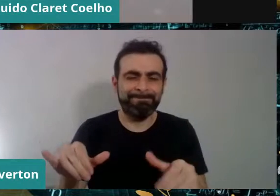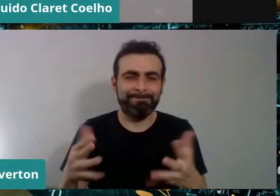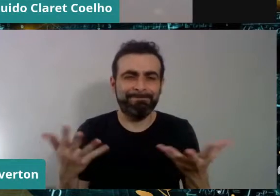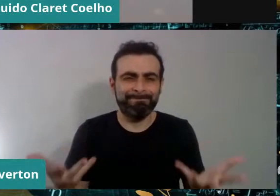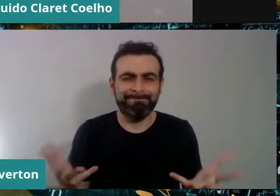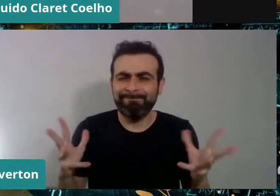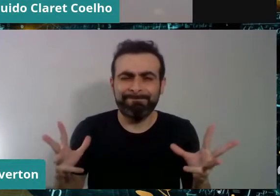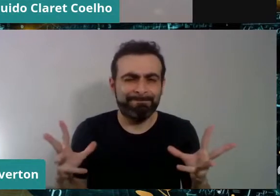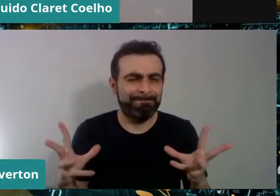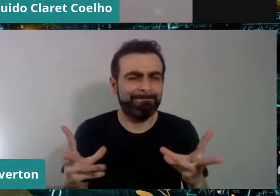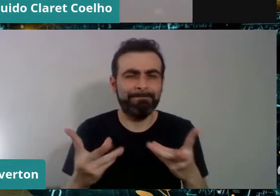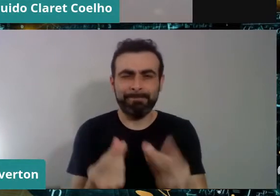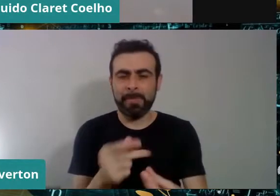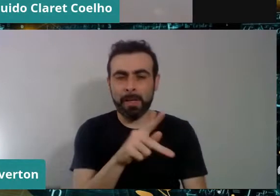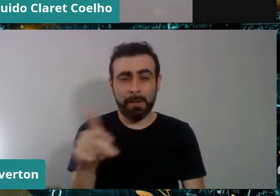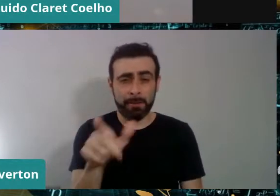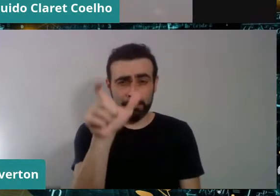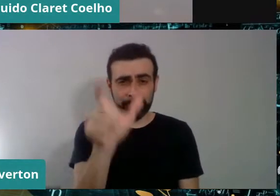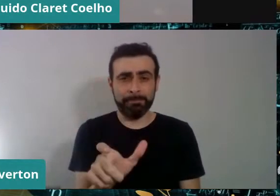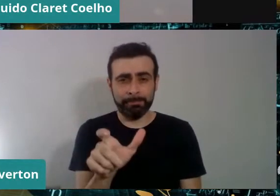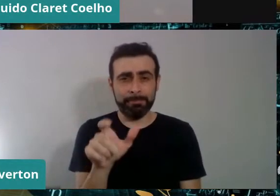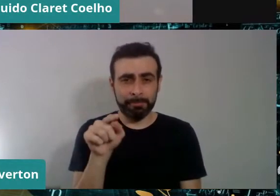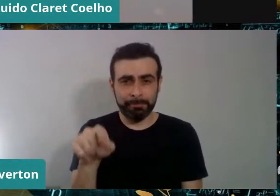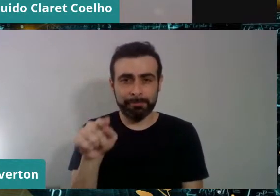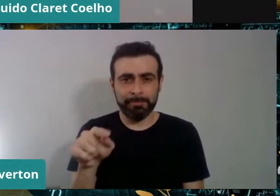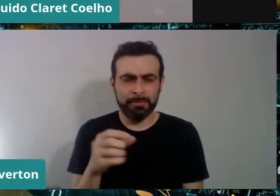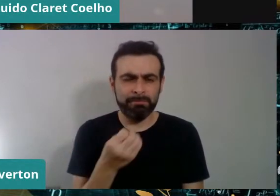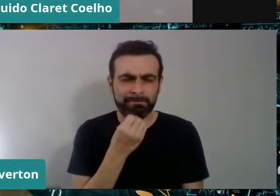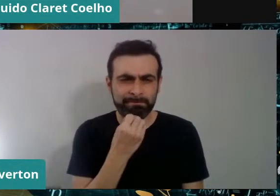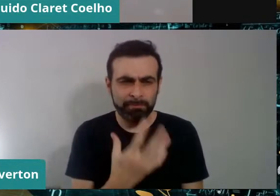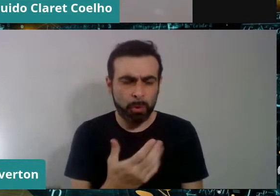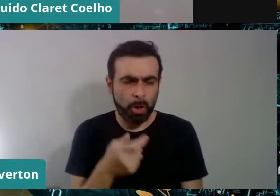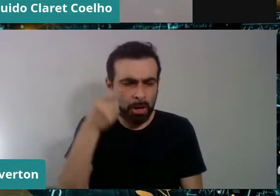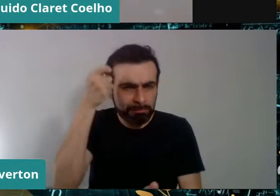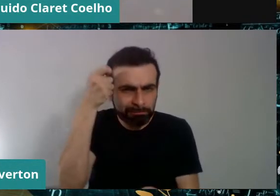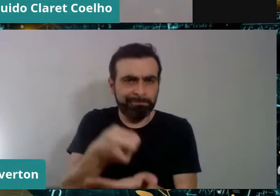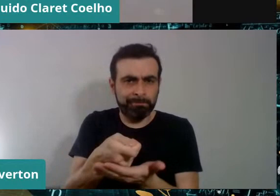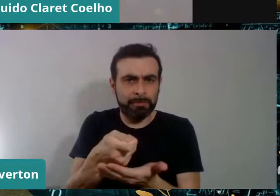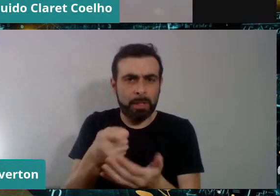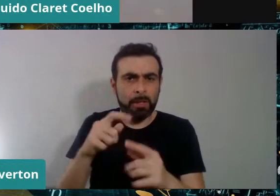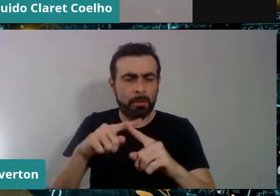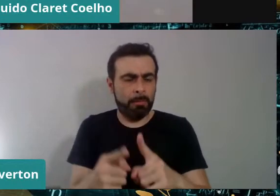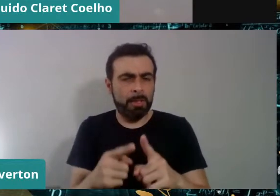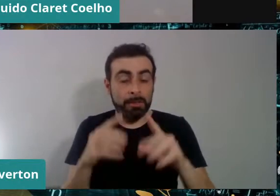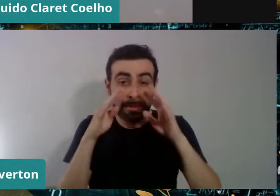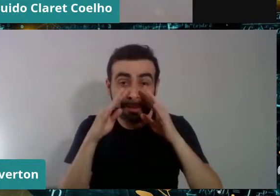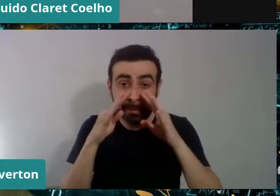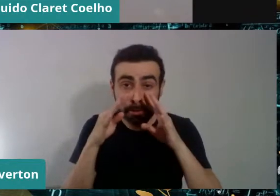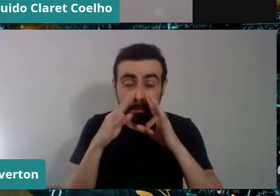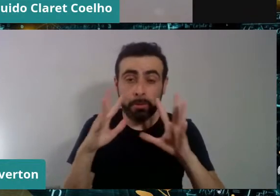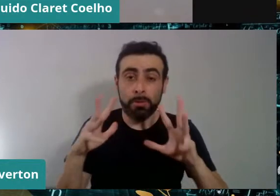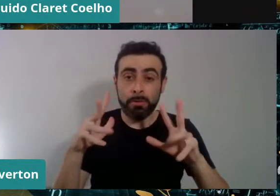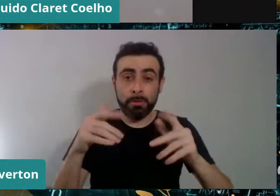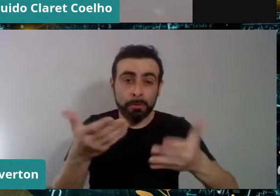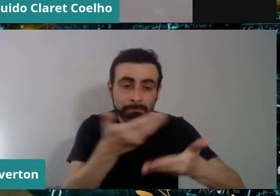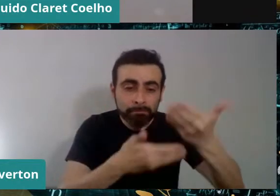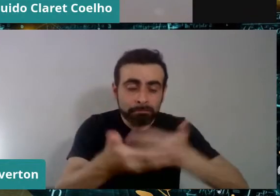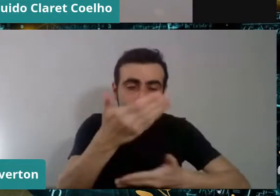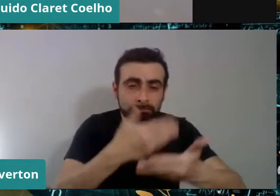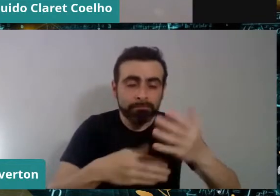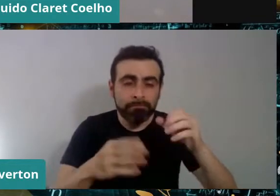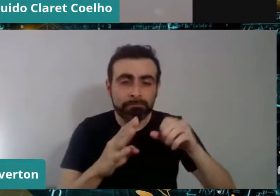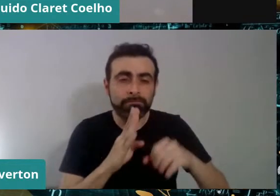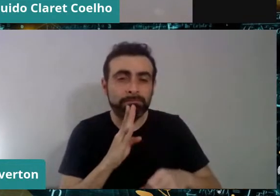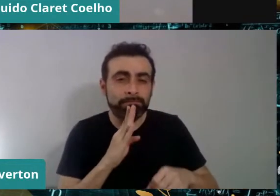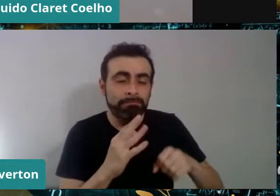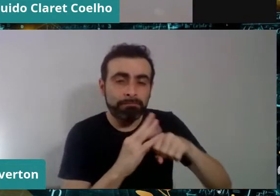né? Uma pessoa, assim, muito bacana, rígido, mas muito atencioso, muito dedicado aos alunos e profundo conhecedor do assunto,